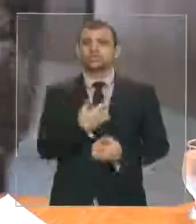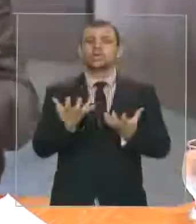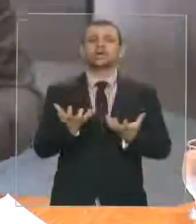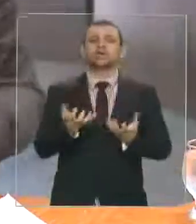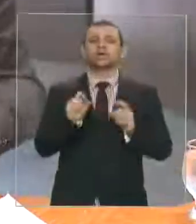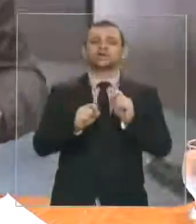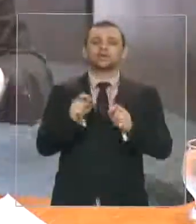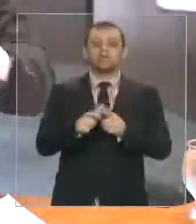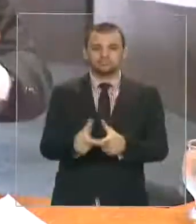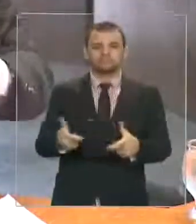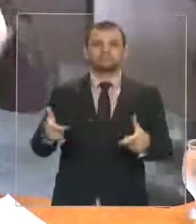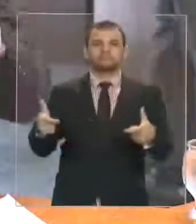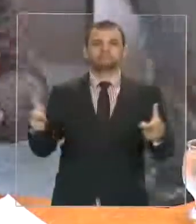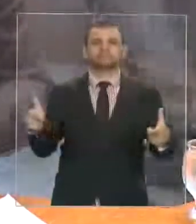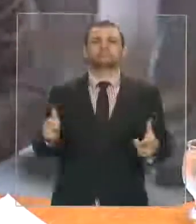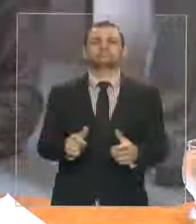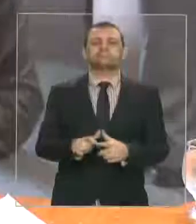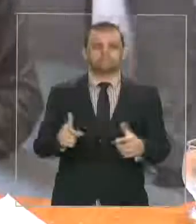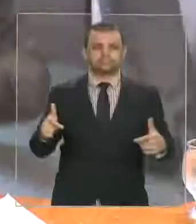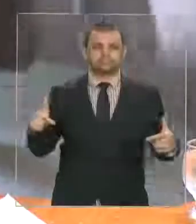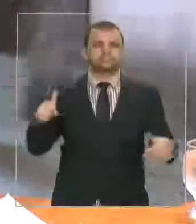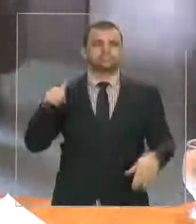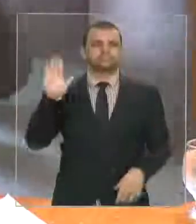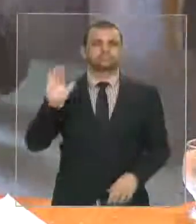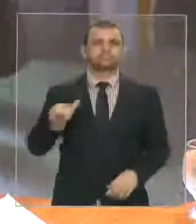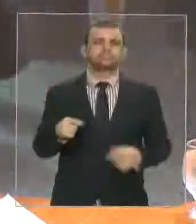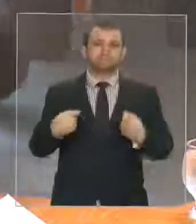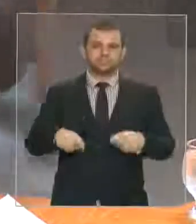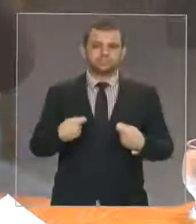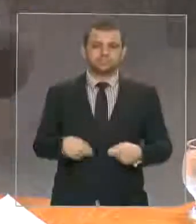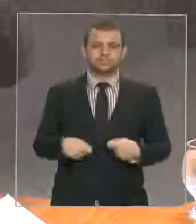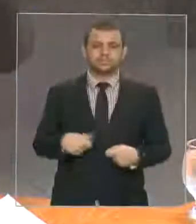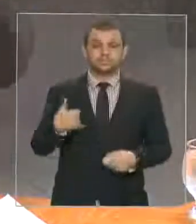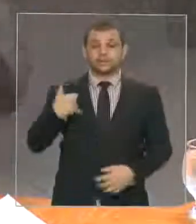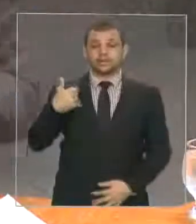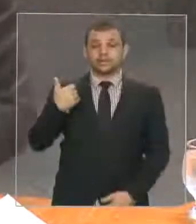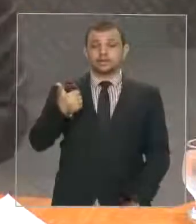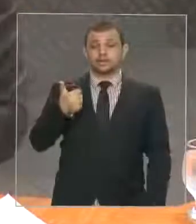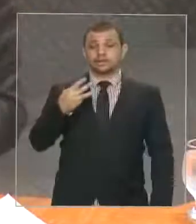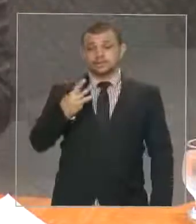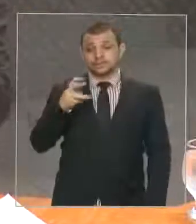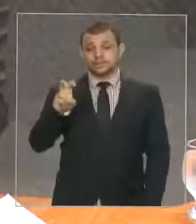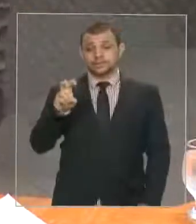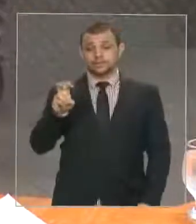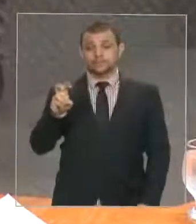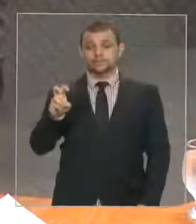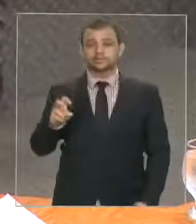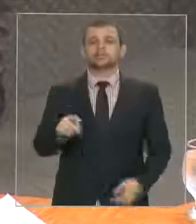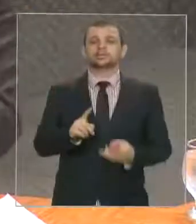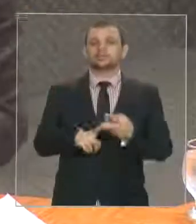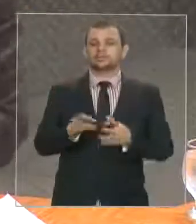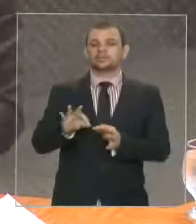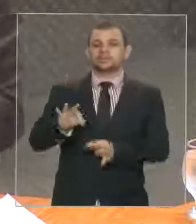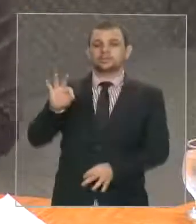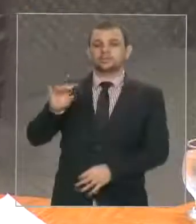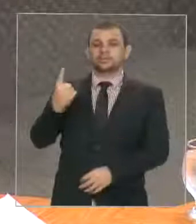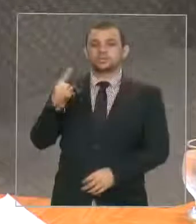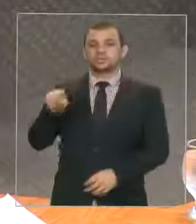uma amplitude, de uma maior ampliação. A idade, 35 anos, 1,60m para